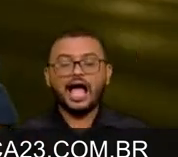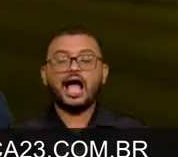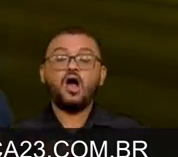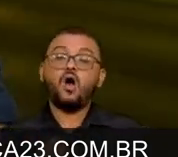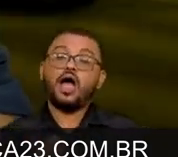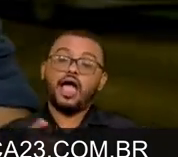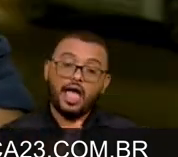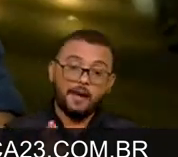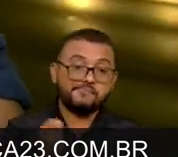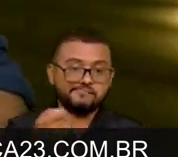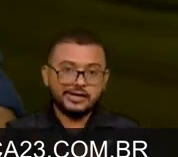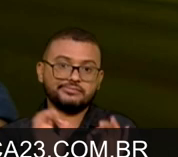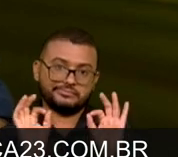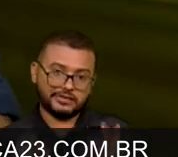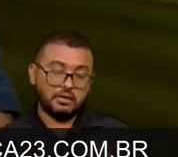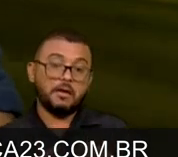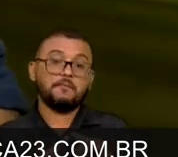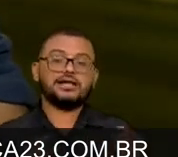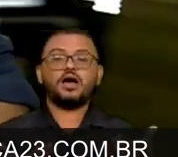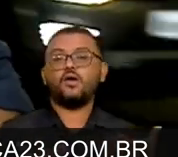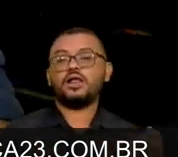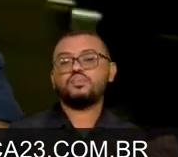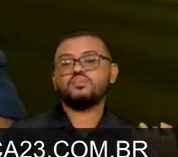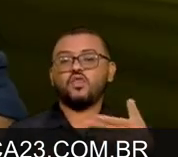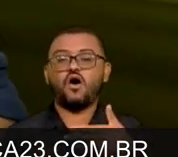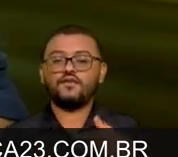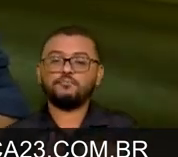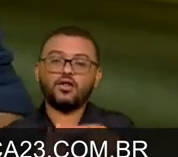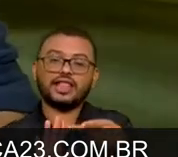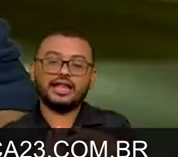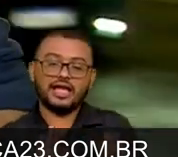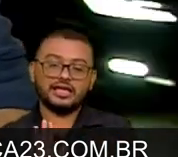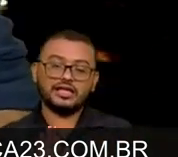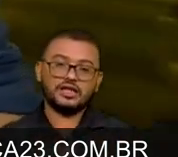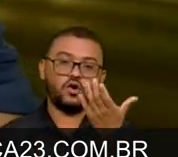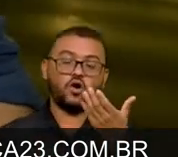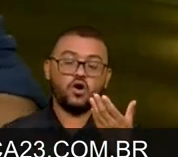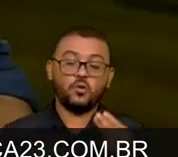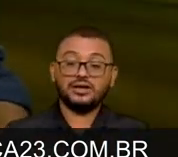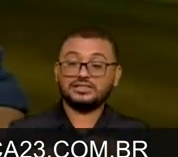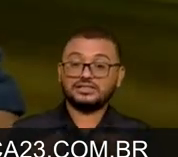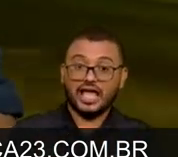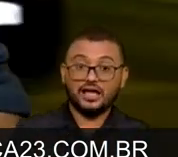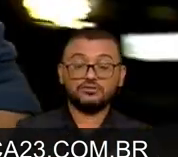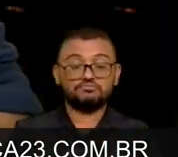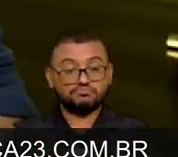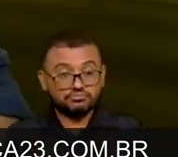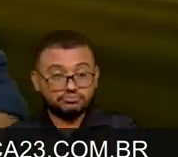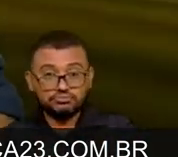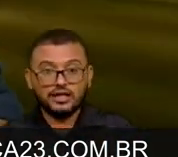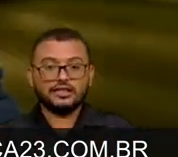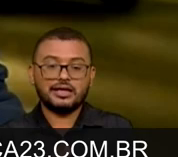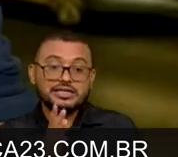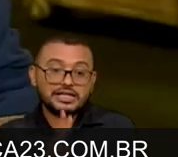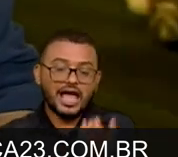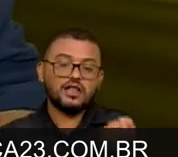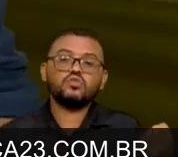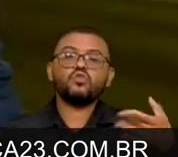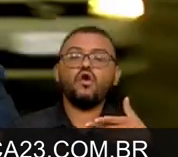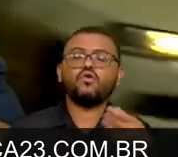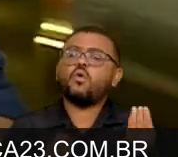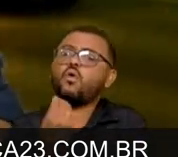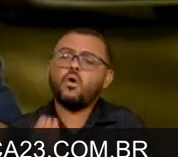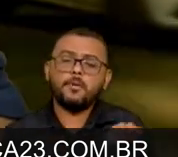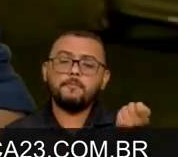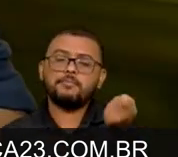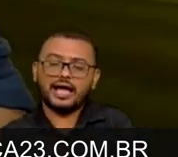para pagar a tarifa. Mas agora uma portaria do Ministério dos Transportes quer disponibilizar novas formas de